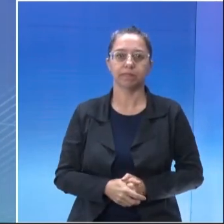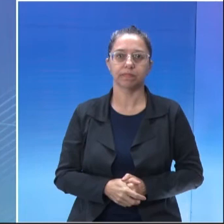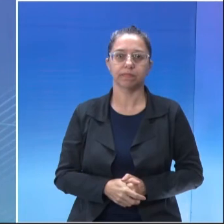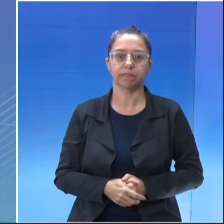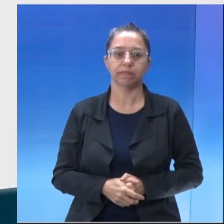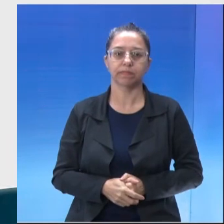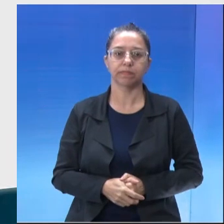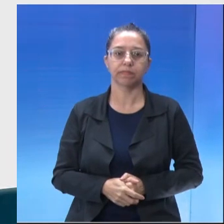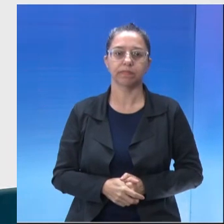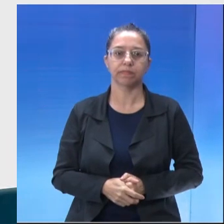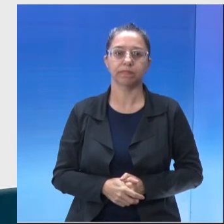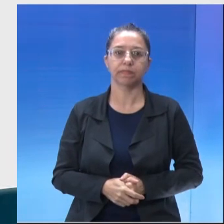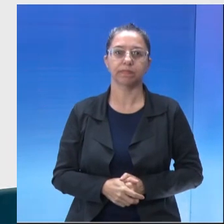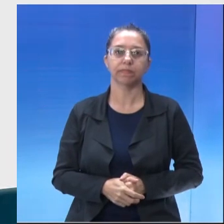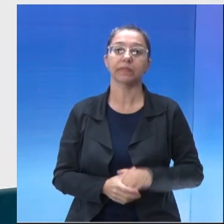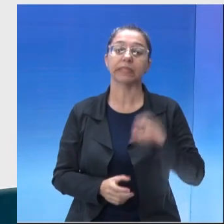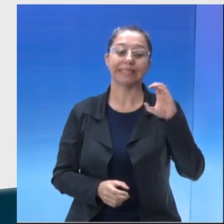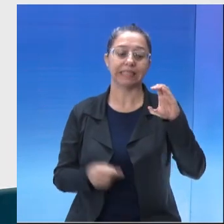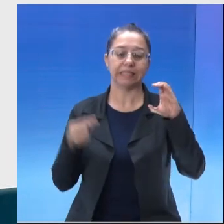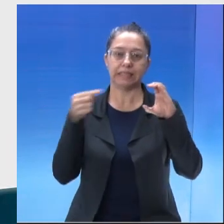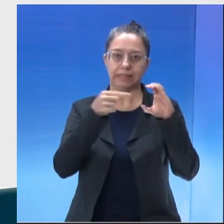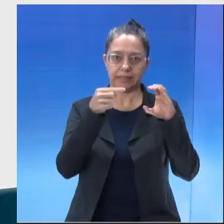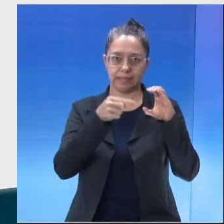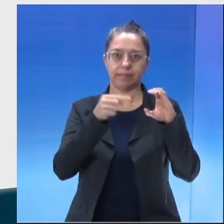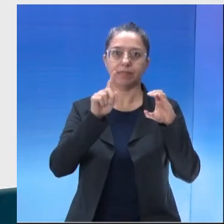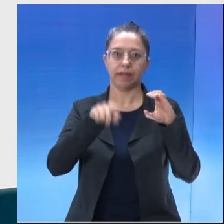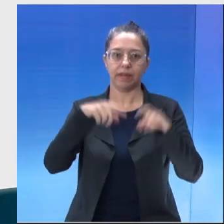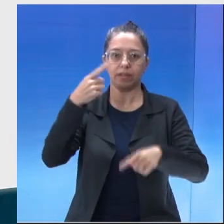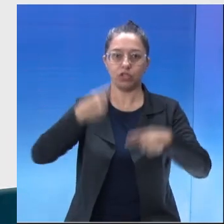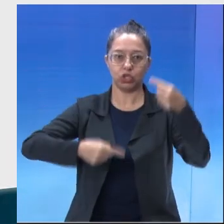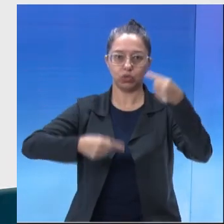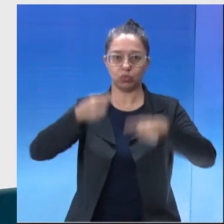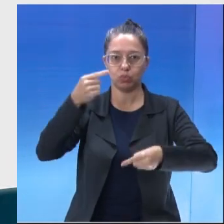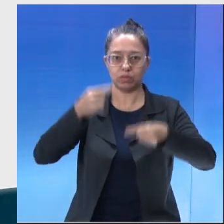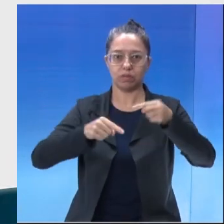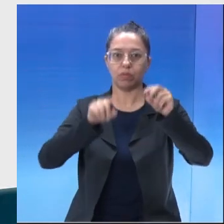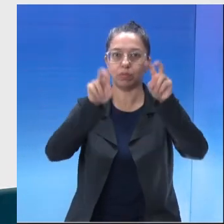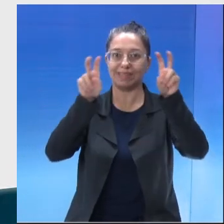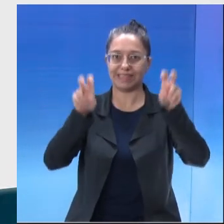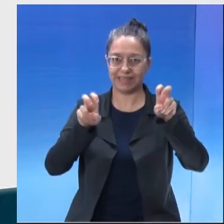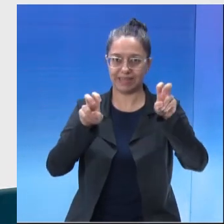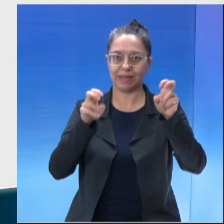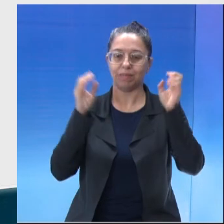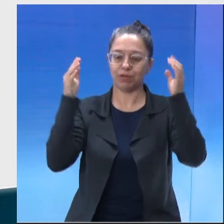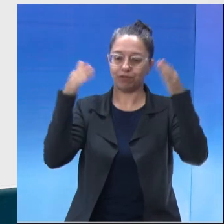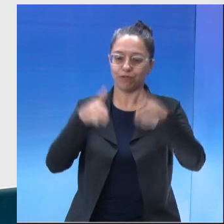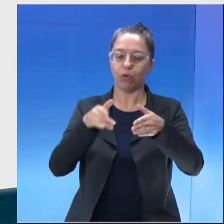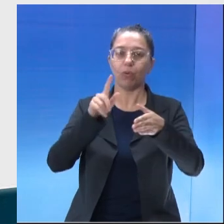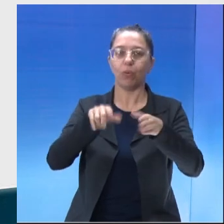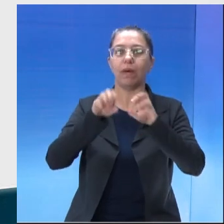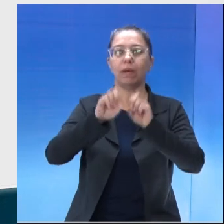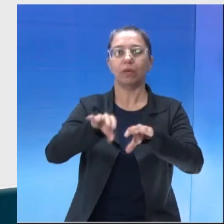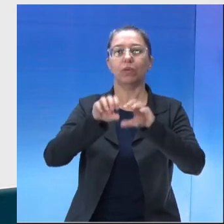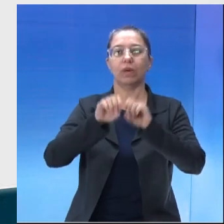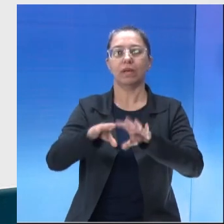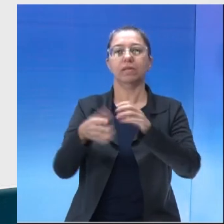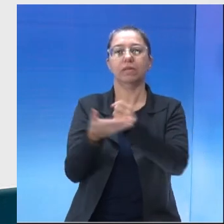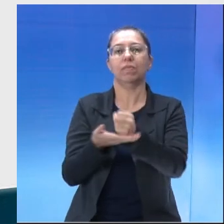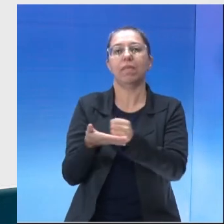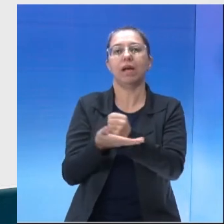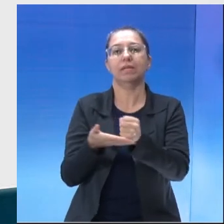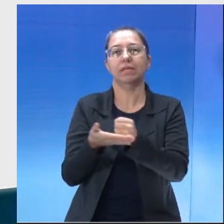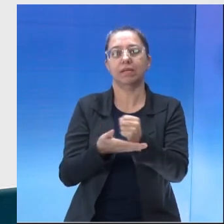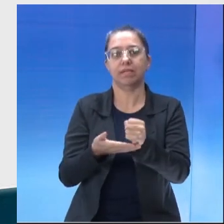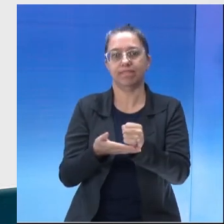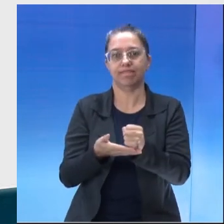voltando para a alternativa C, para a discussão desse tema desde a educação básica. O que é educação básica?